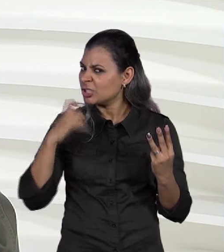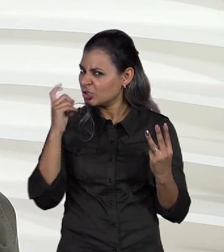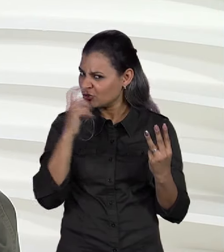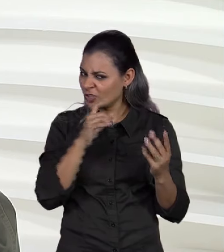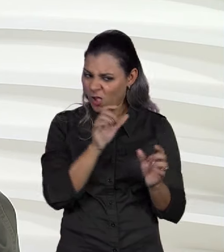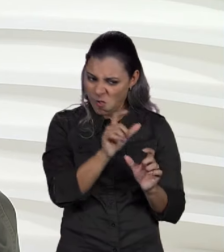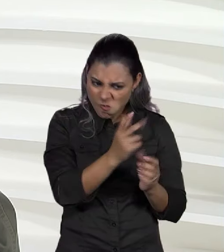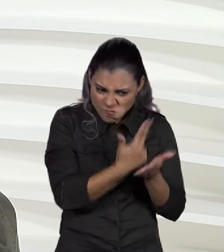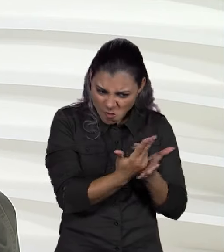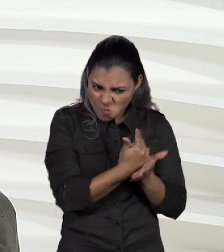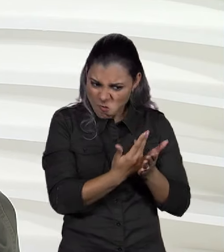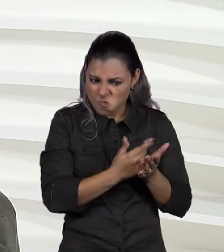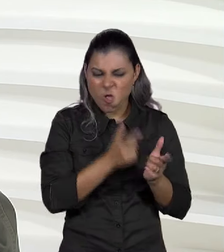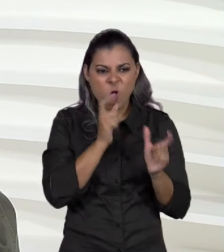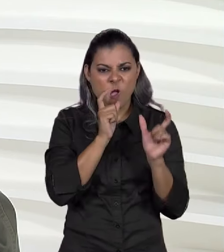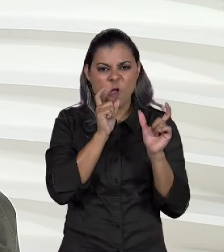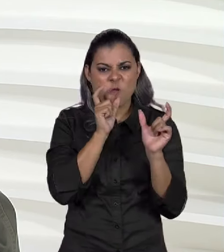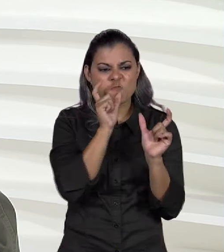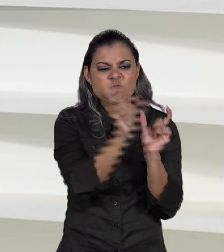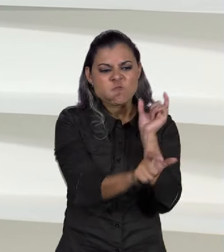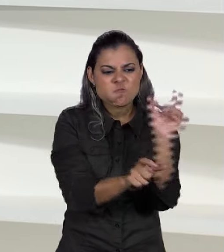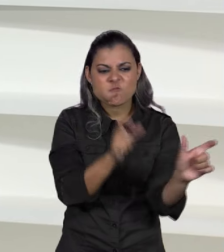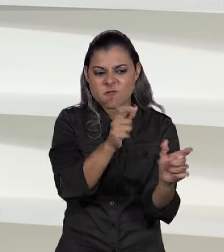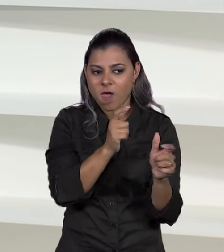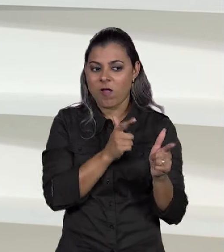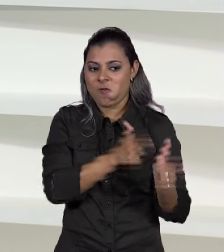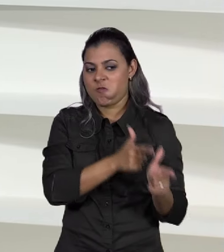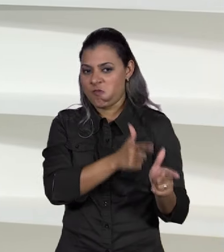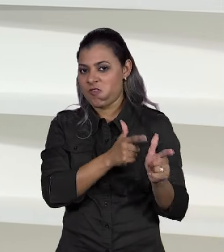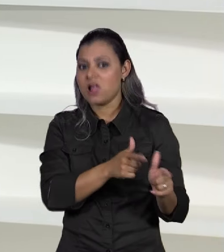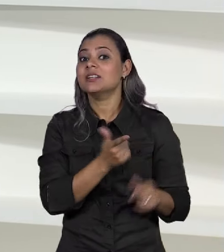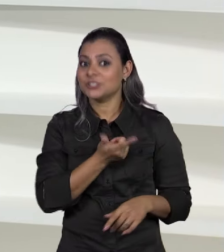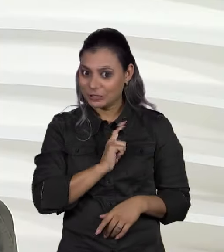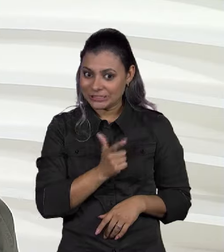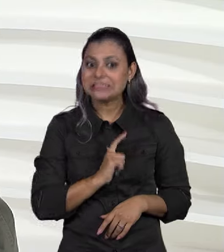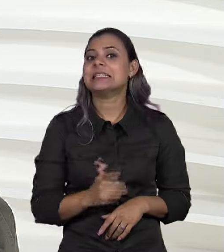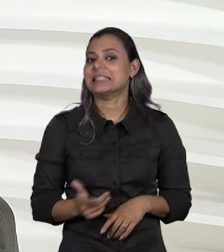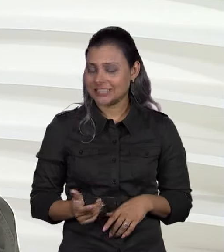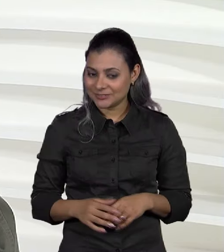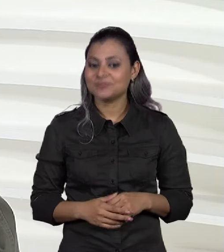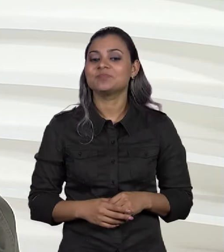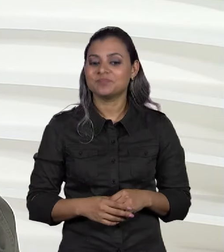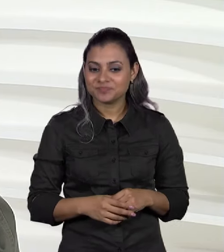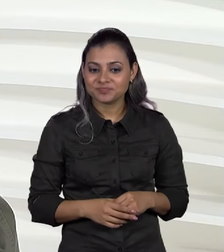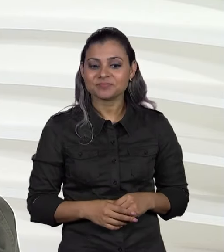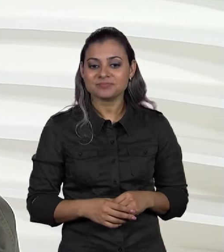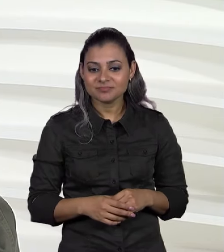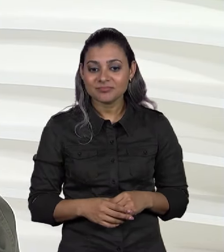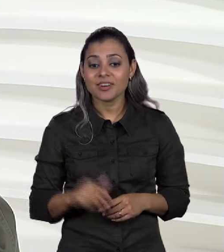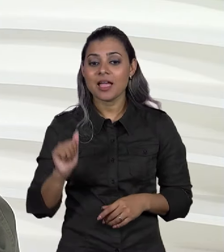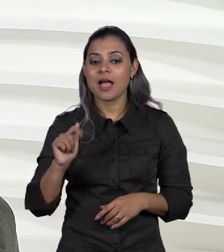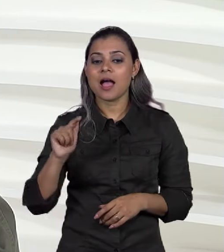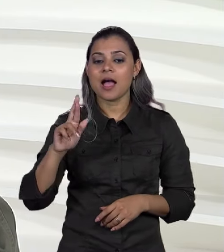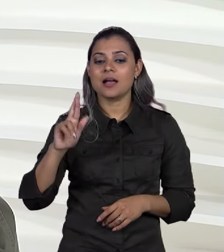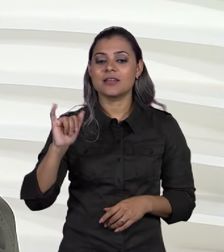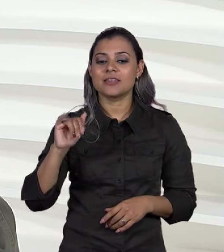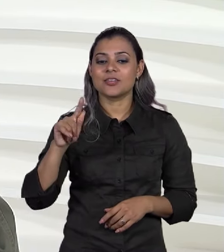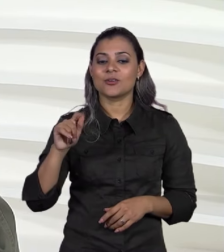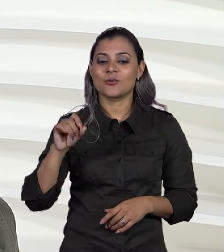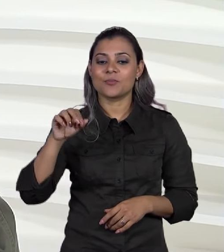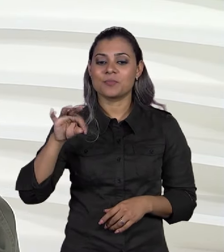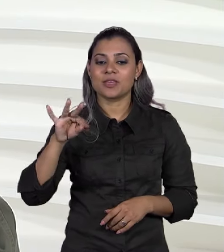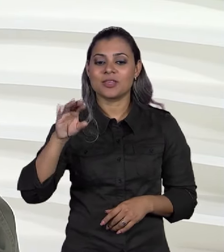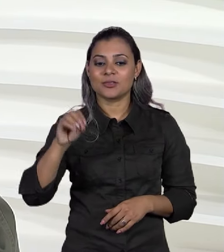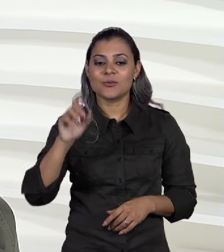como é que chamava o livro que vocês fizeram? Ai Governo, não é? Ai Governo. Ai Governo. Ai Governo. Ai Governo.